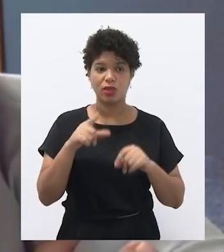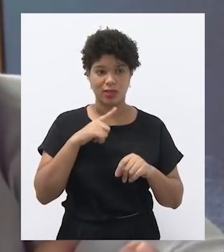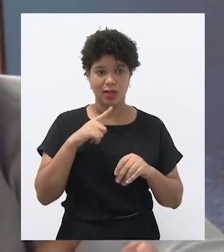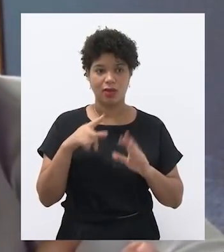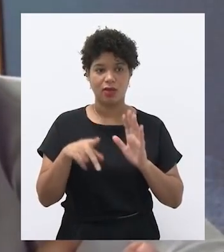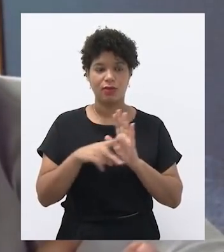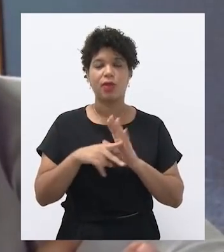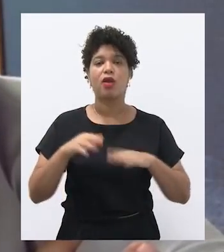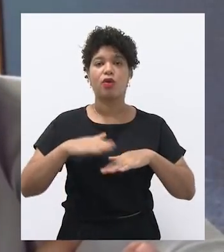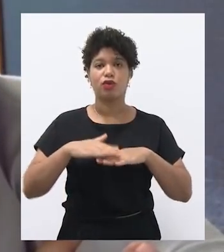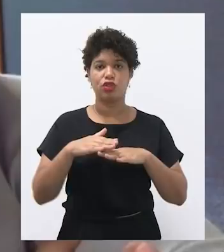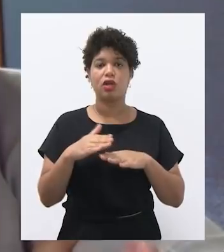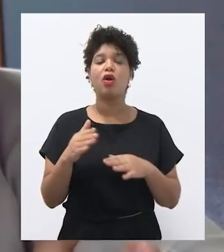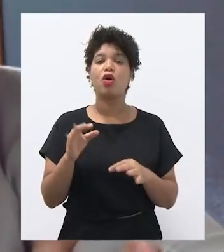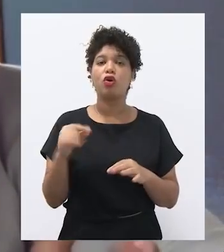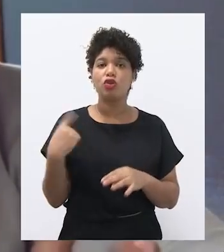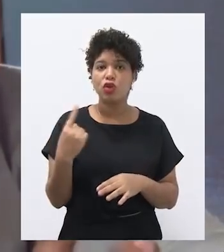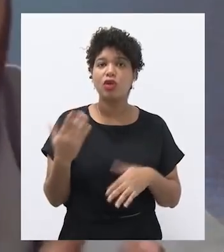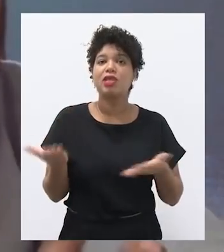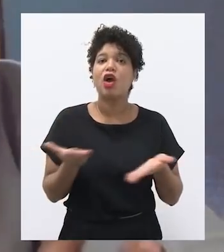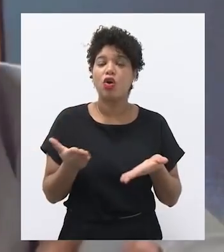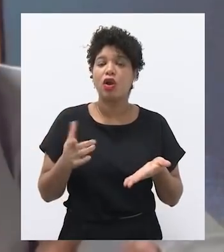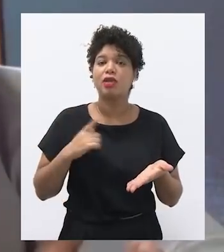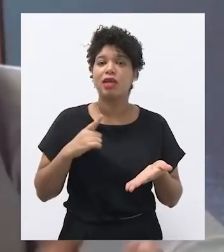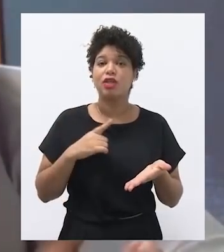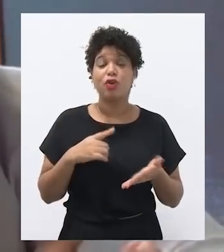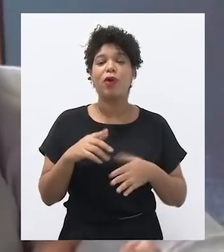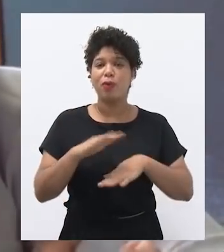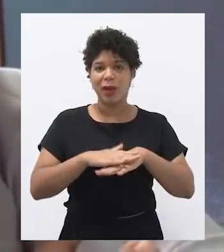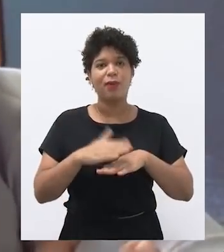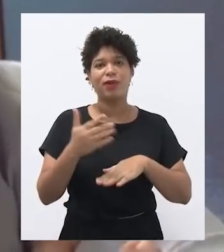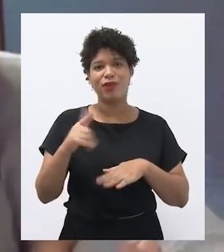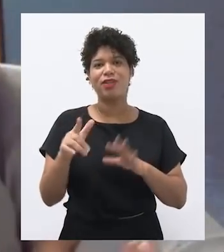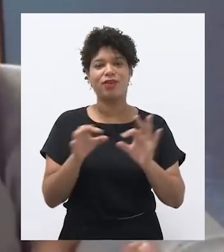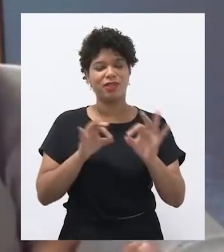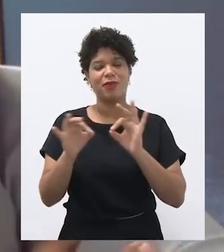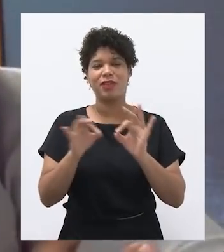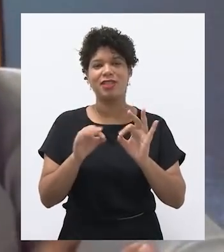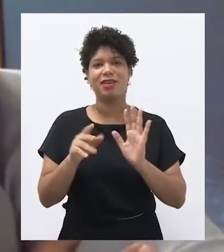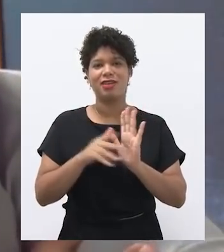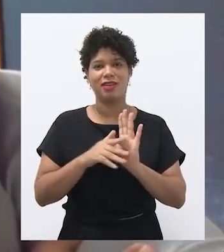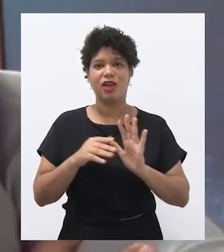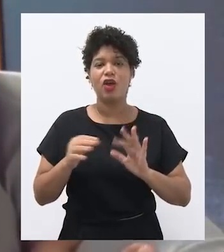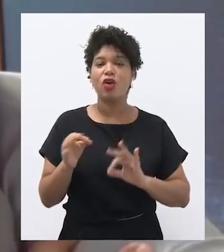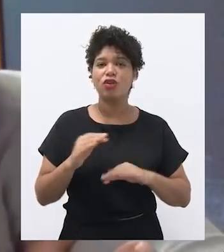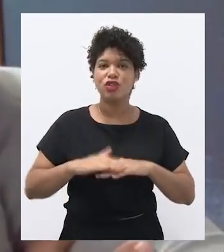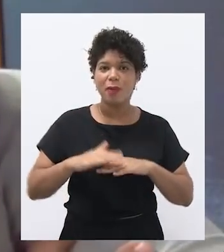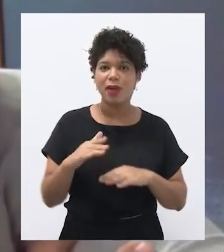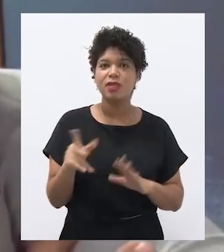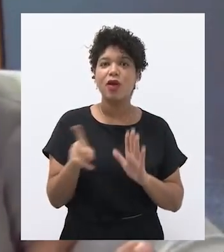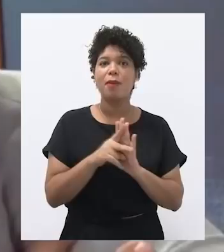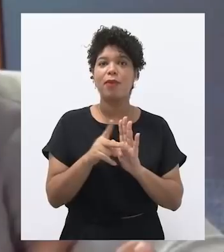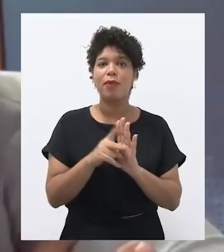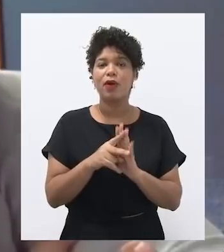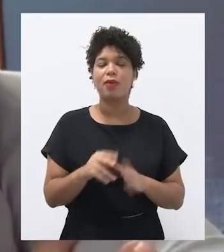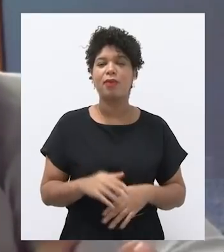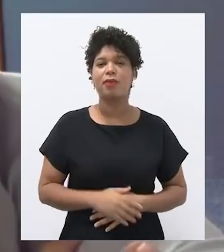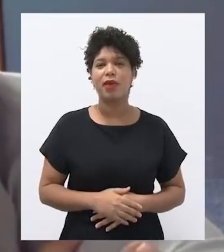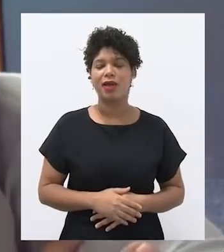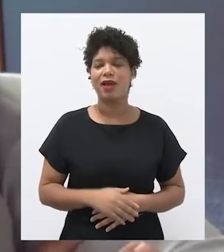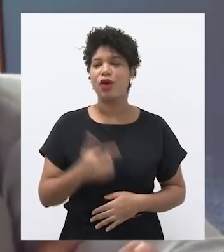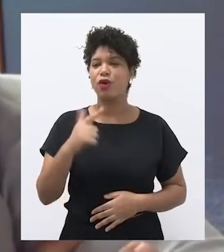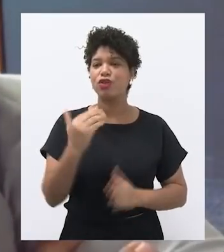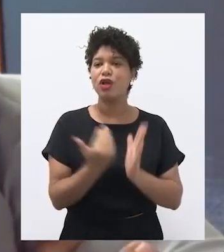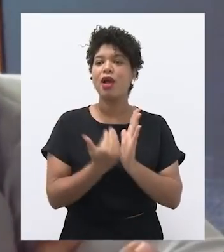nós e que nós acatamos como fossem sugestões, mas são, na verdade, imposições. O Facebook me mostra aquilo que ele quer